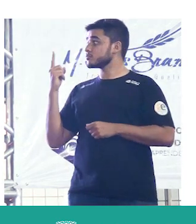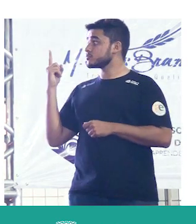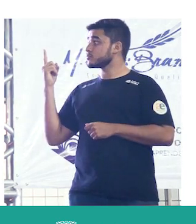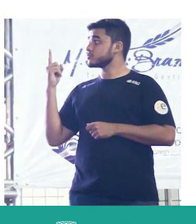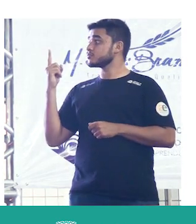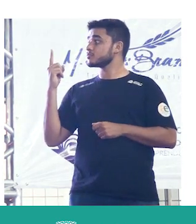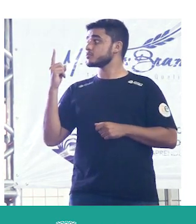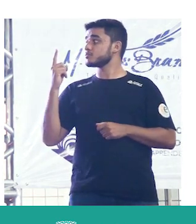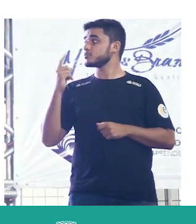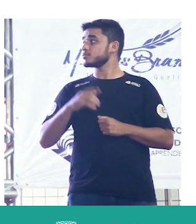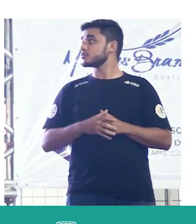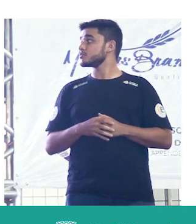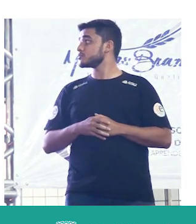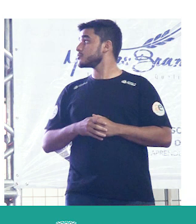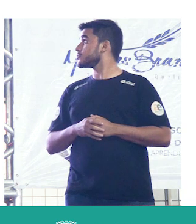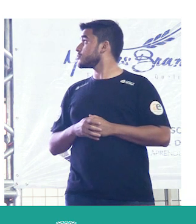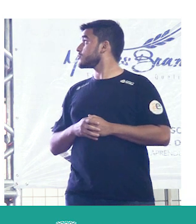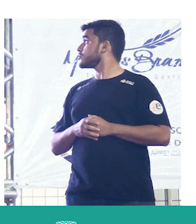Ele diz que